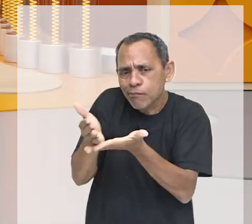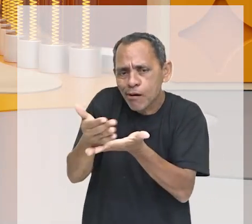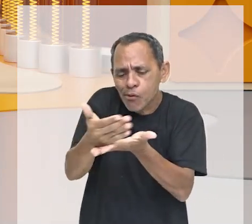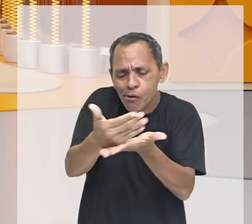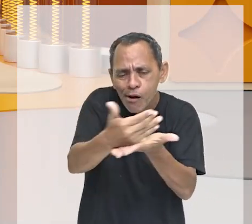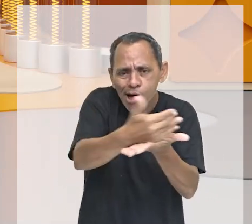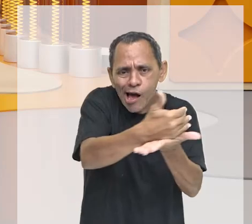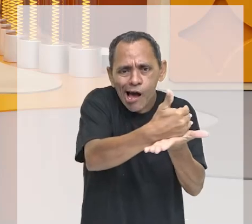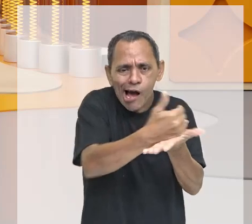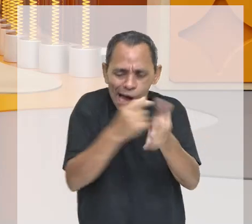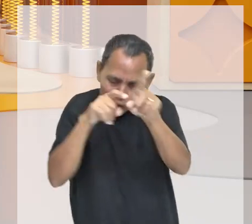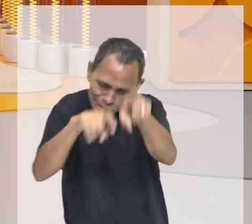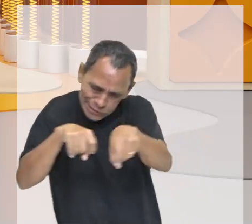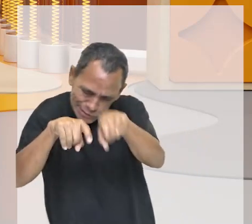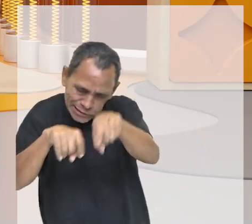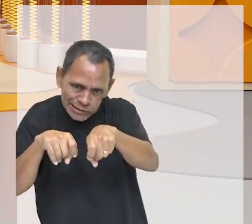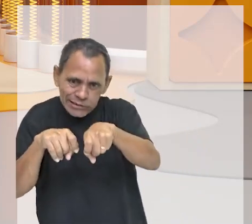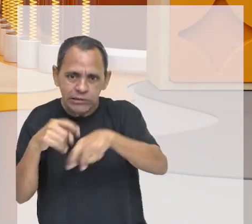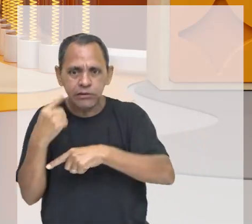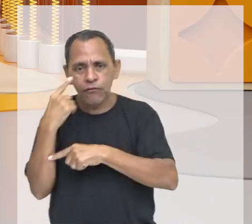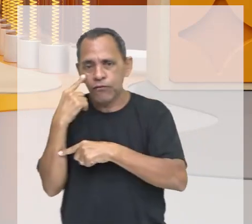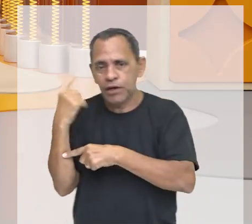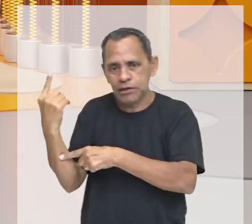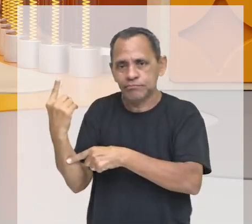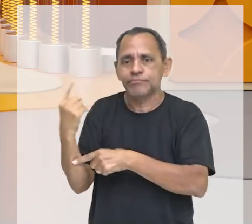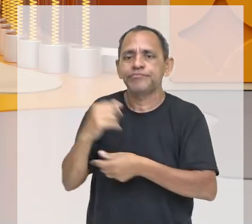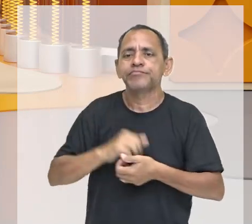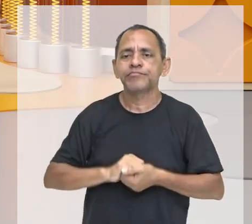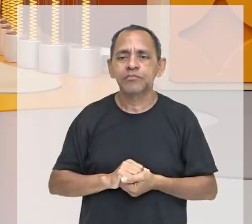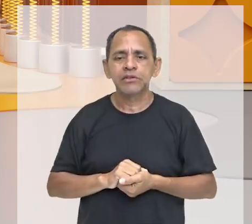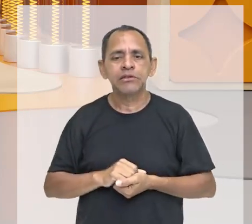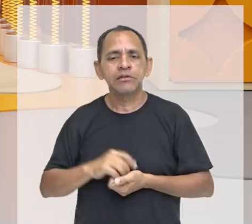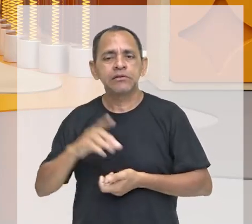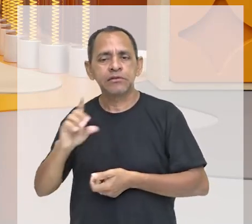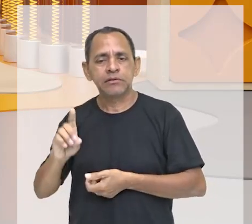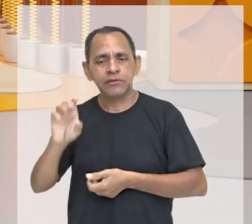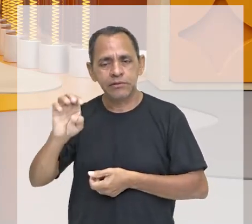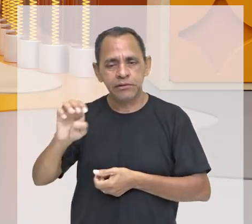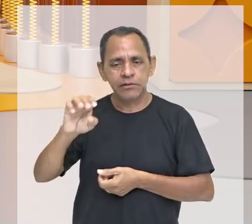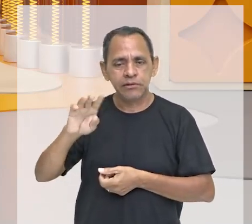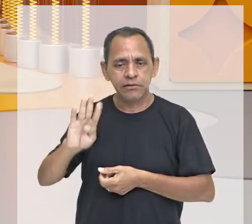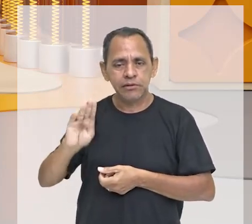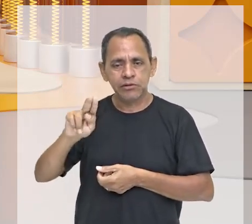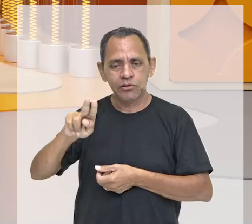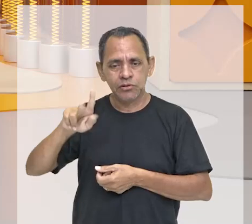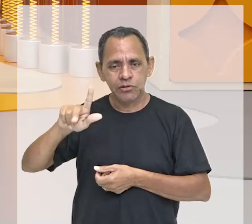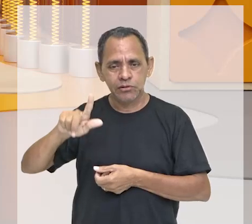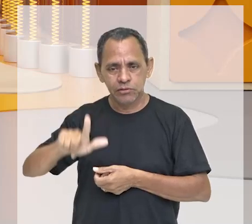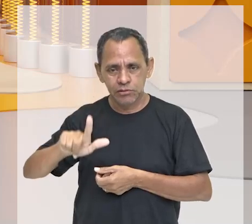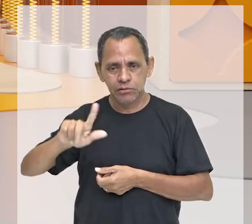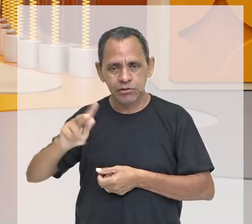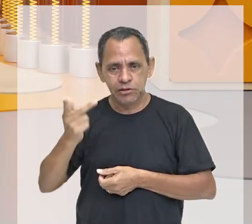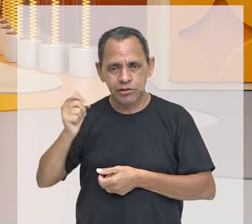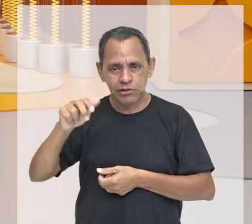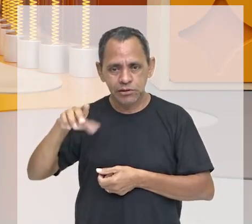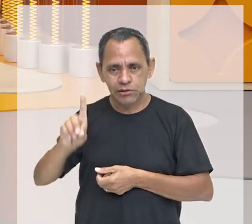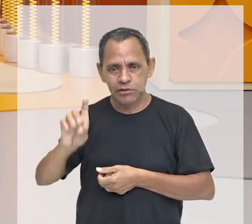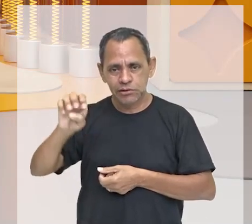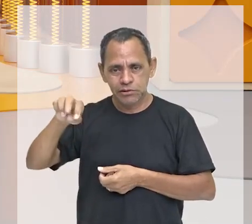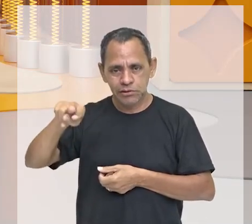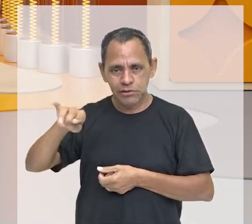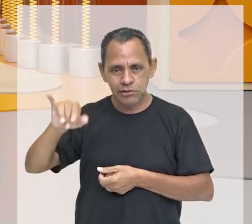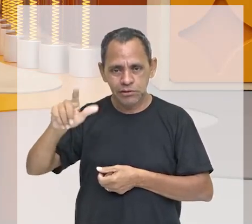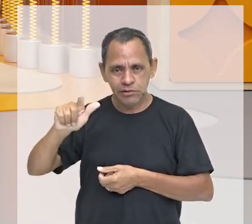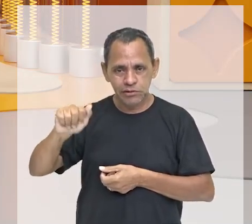que vocês estão vendo aqui, esse equipamento, é conhecido como debulhadeira, é uma das criações que fez com que